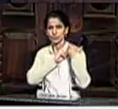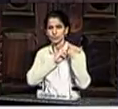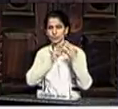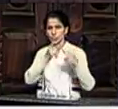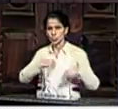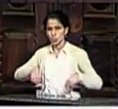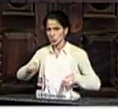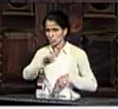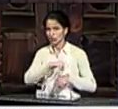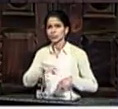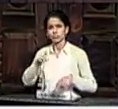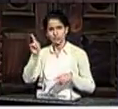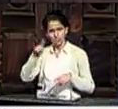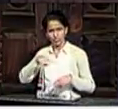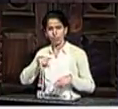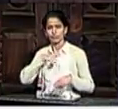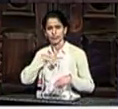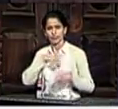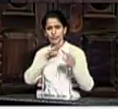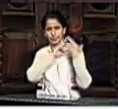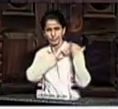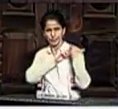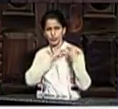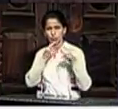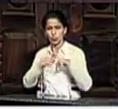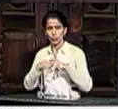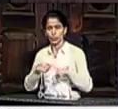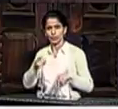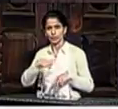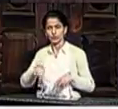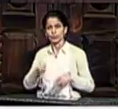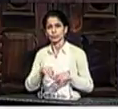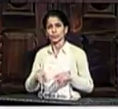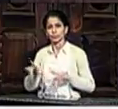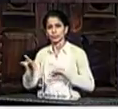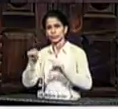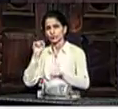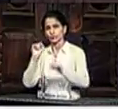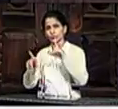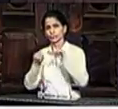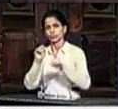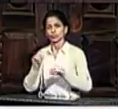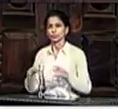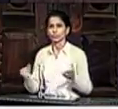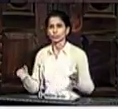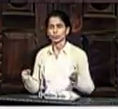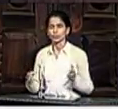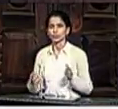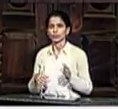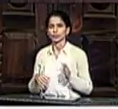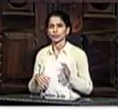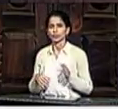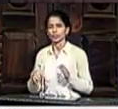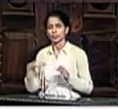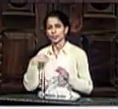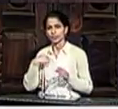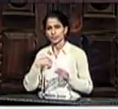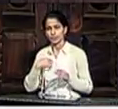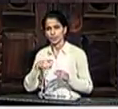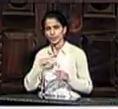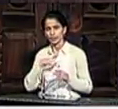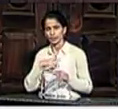todos nós somos. Quando nós estipulamos e pegamos nas carreiras jurídicas